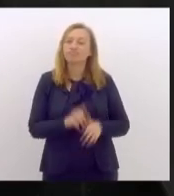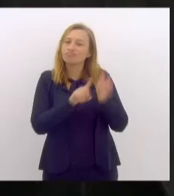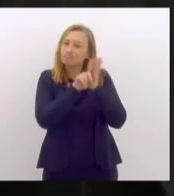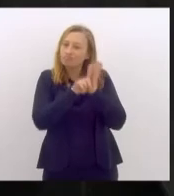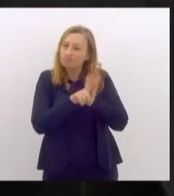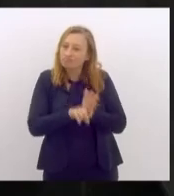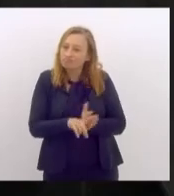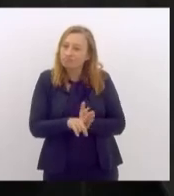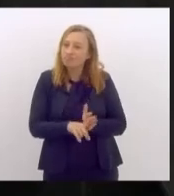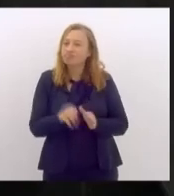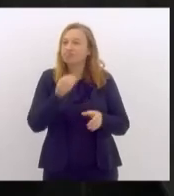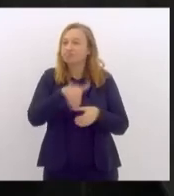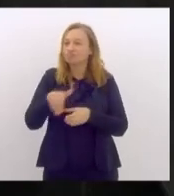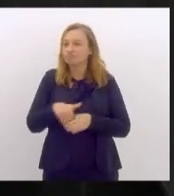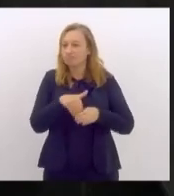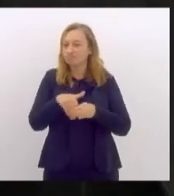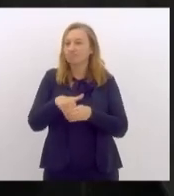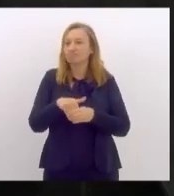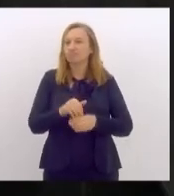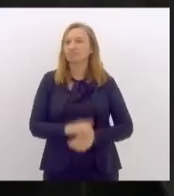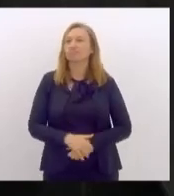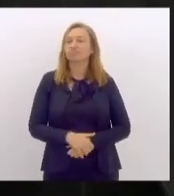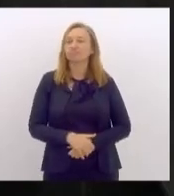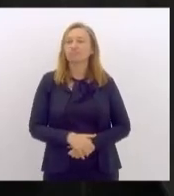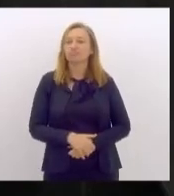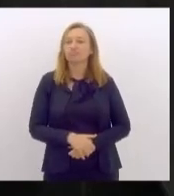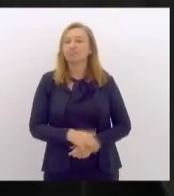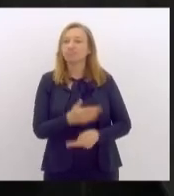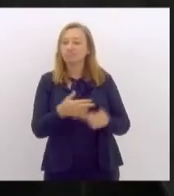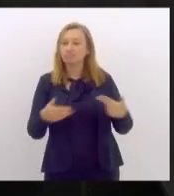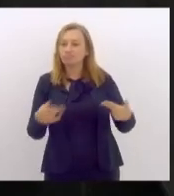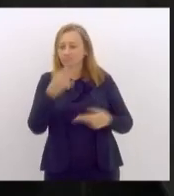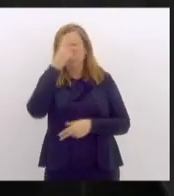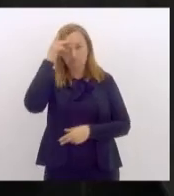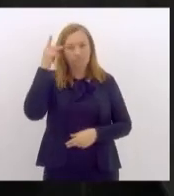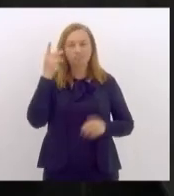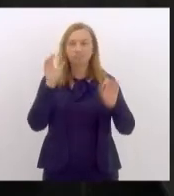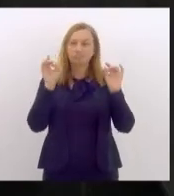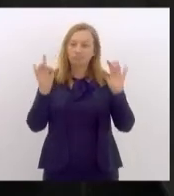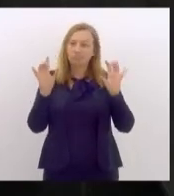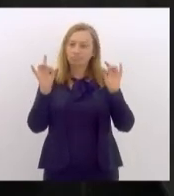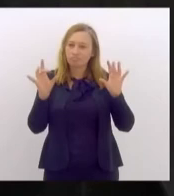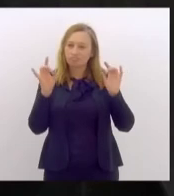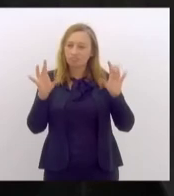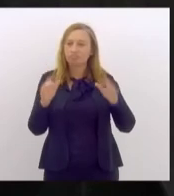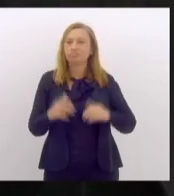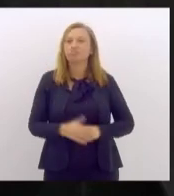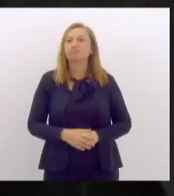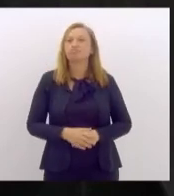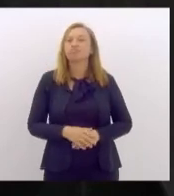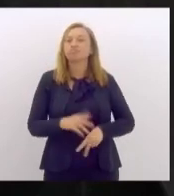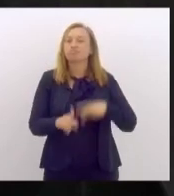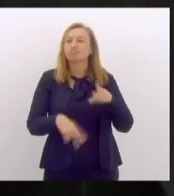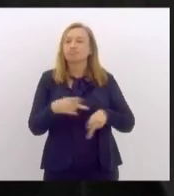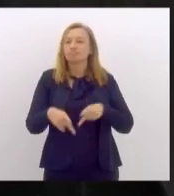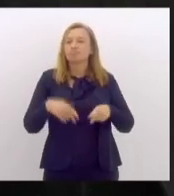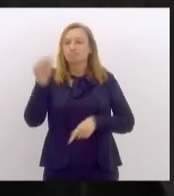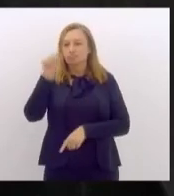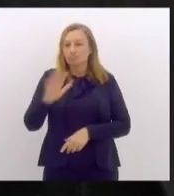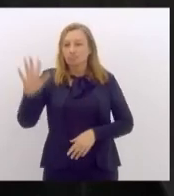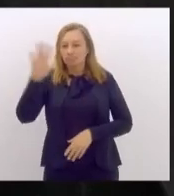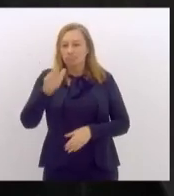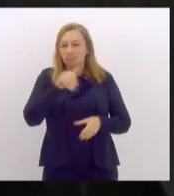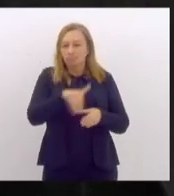dessa eleição que tem sido colocada por muitos especialistas pela população no geral como